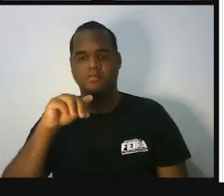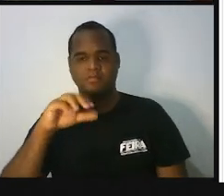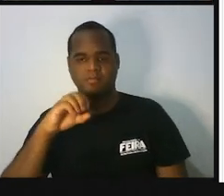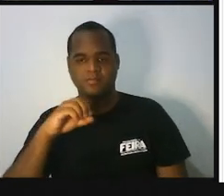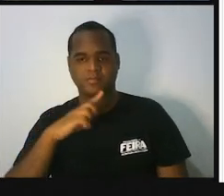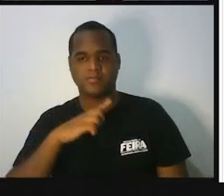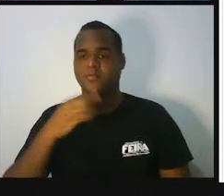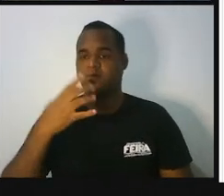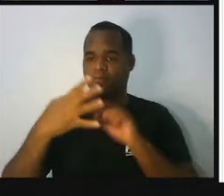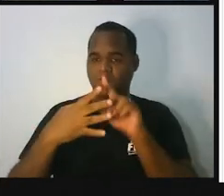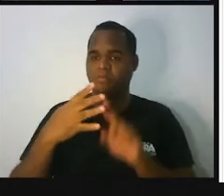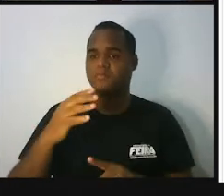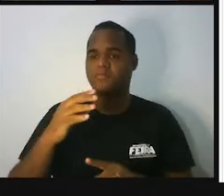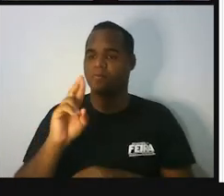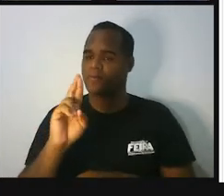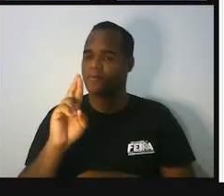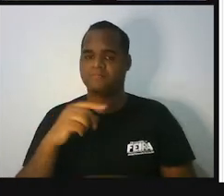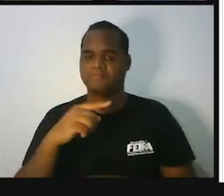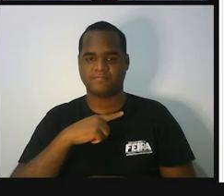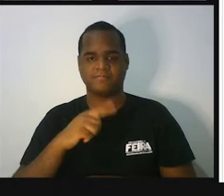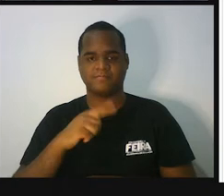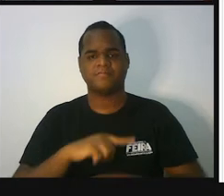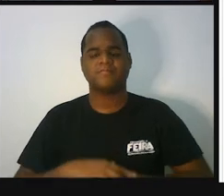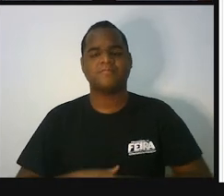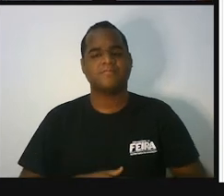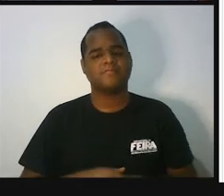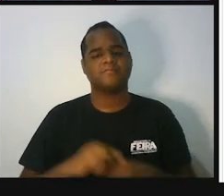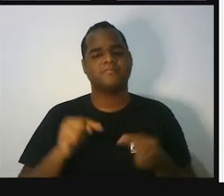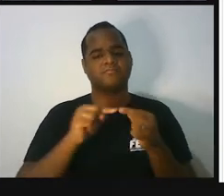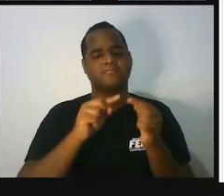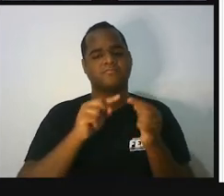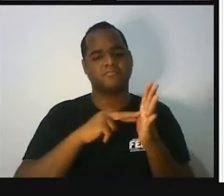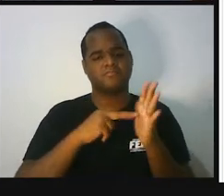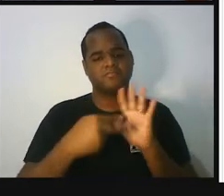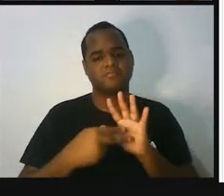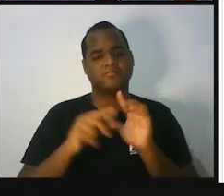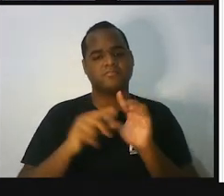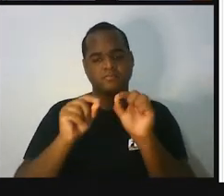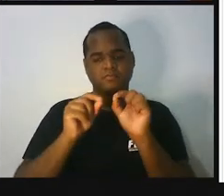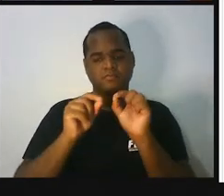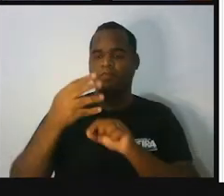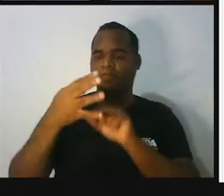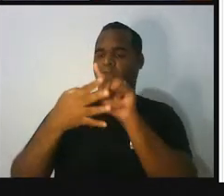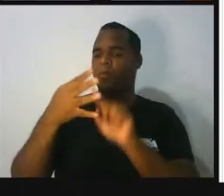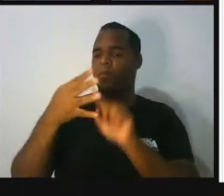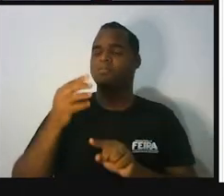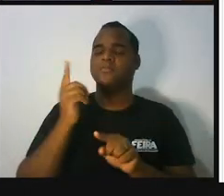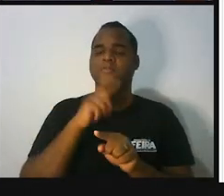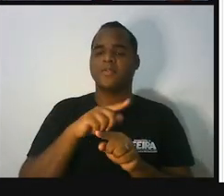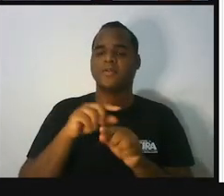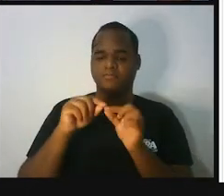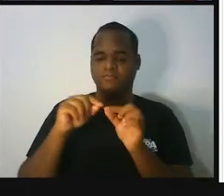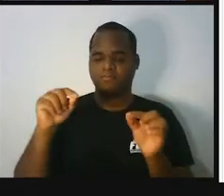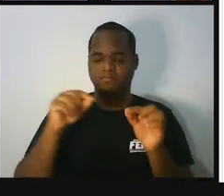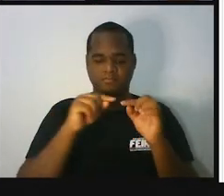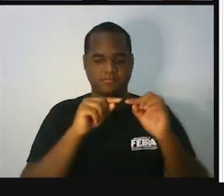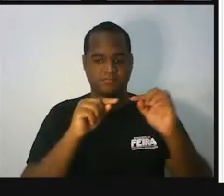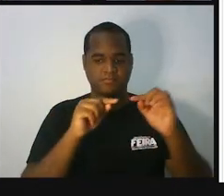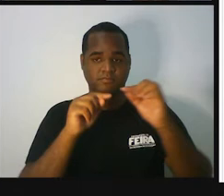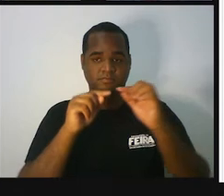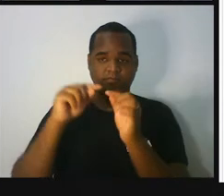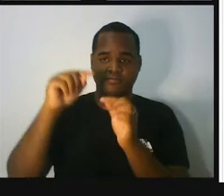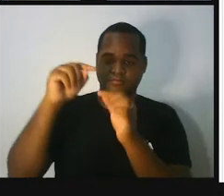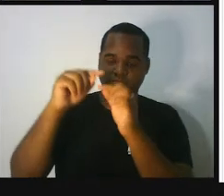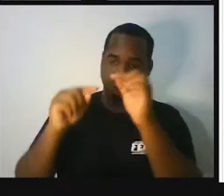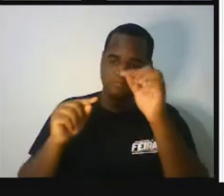4 são regulares. O que é que isso significa? Que todos os 4, se a gente medir os lados, esses lados